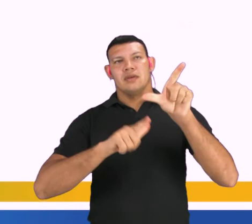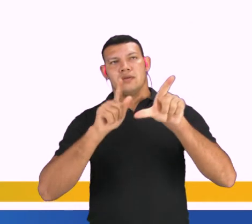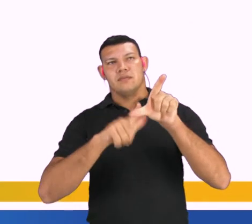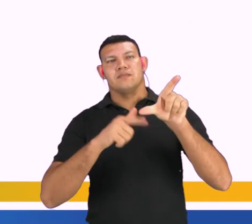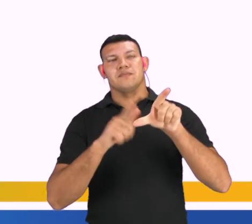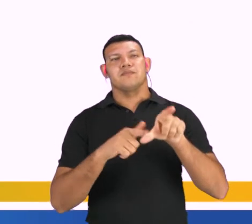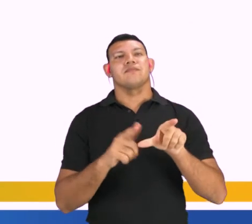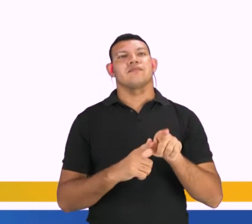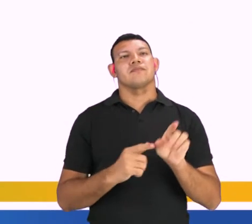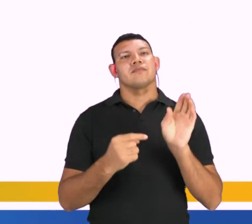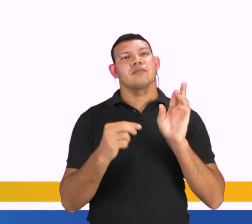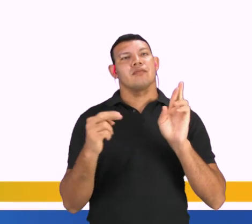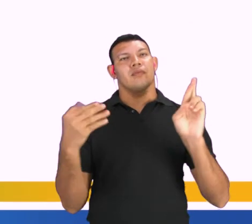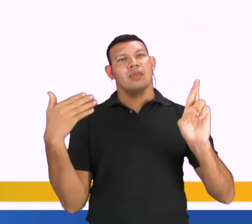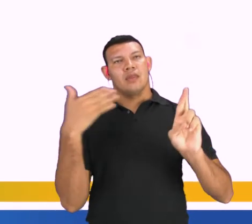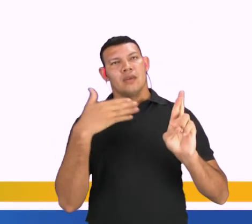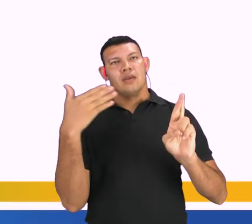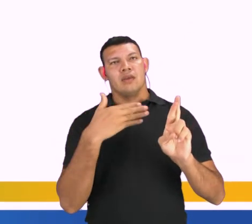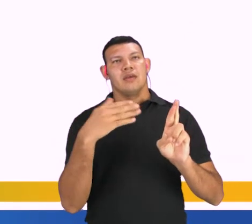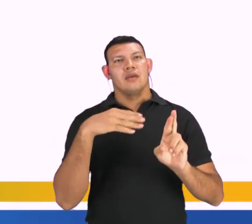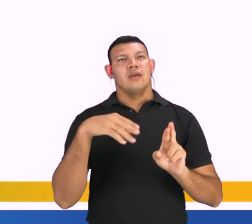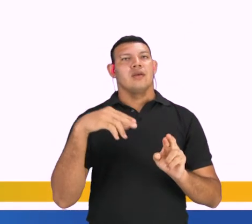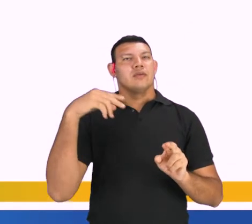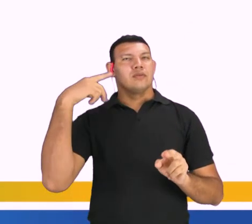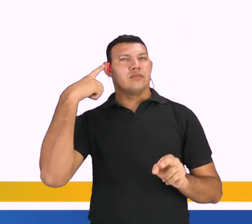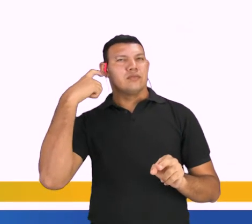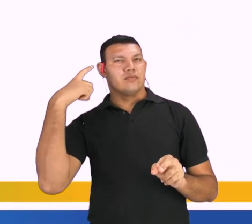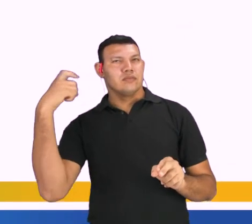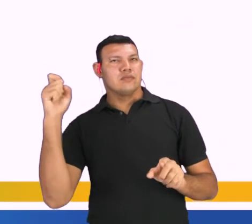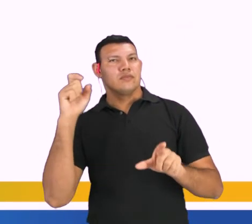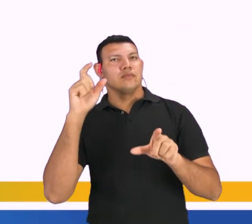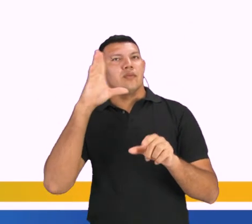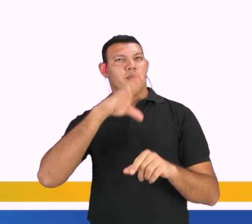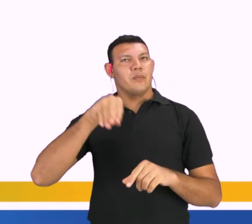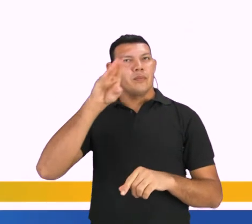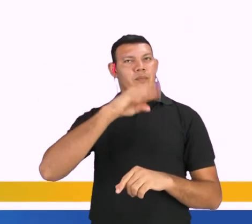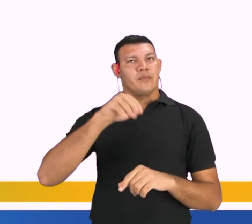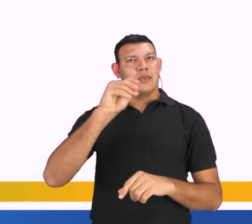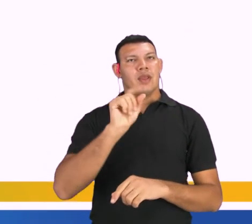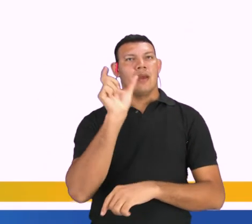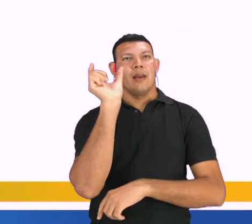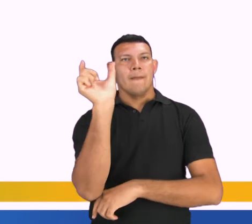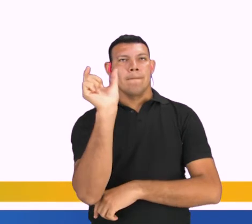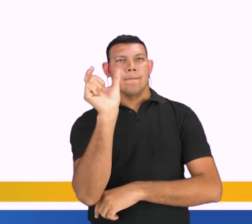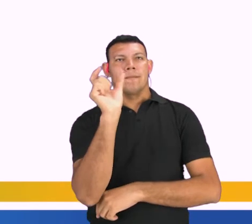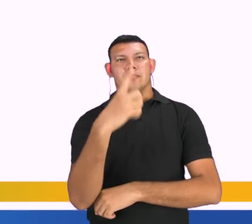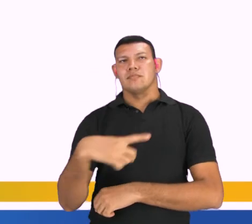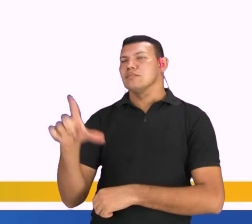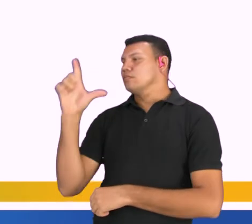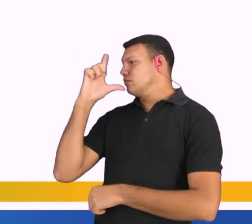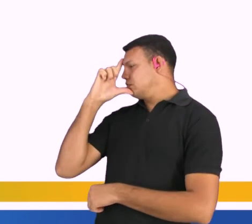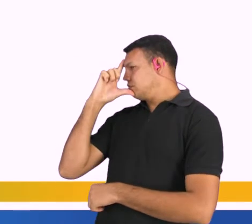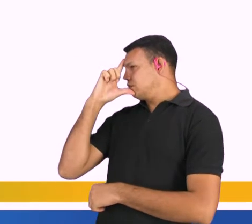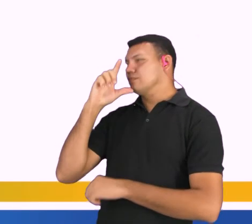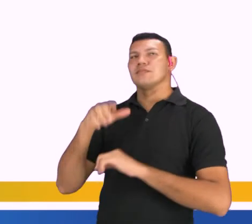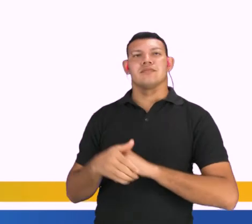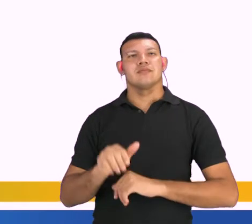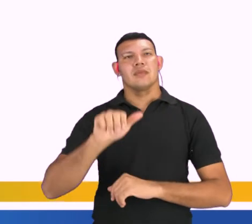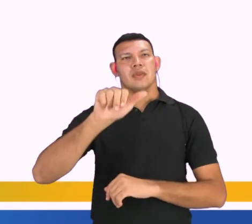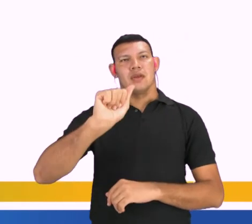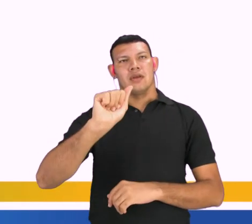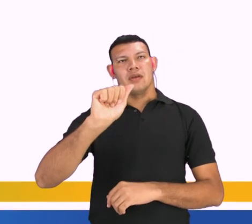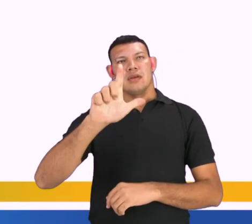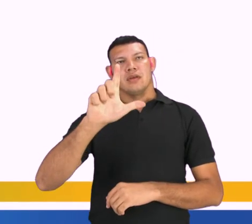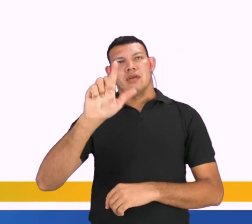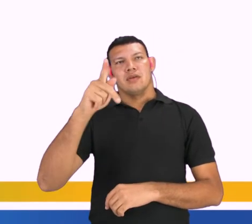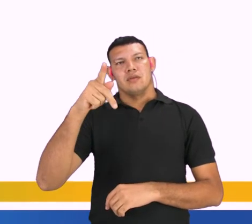que representam os sons da fala. A palavra vem do latim alfabeto, formada pelas duas palavras alfa